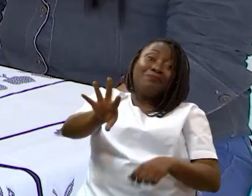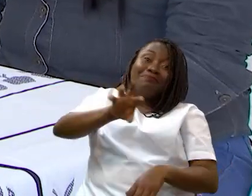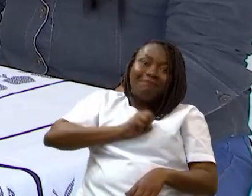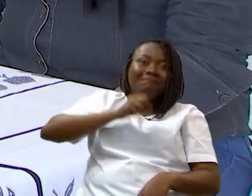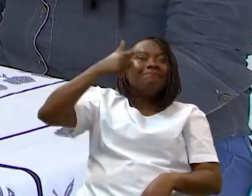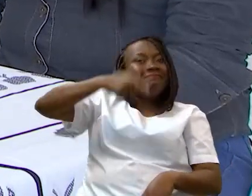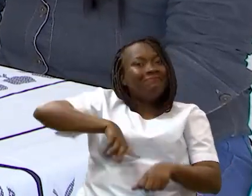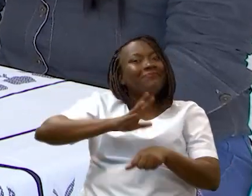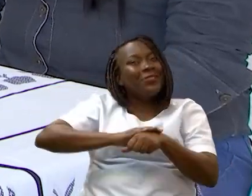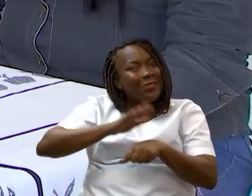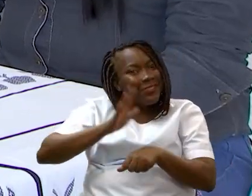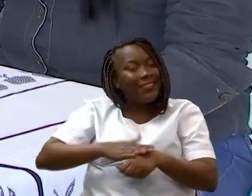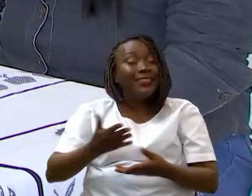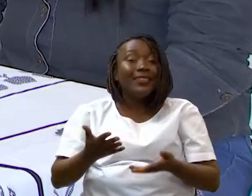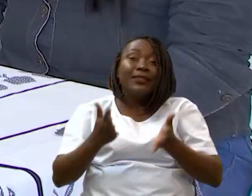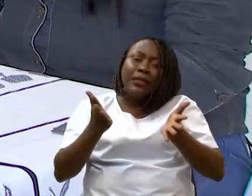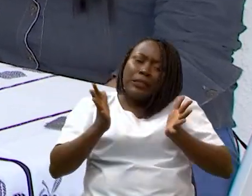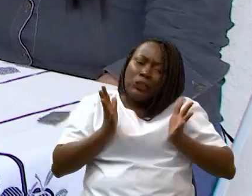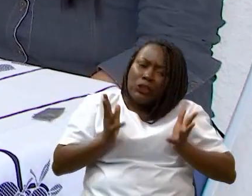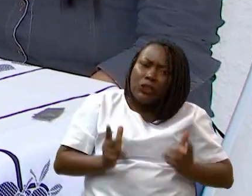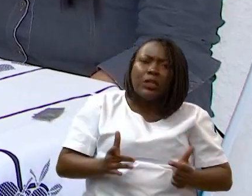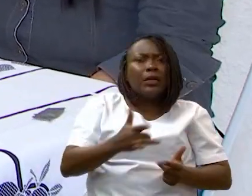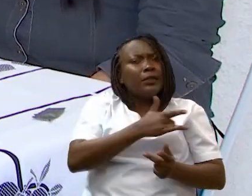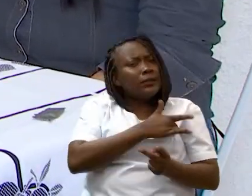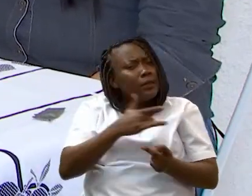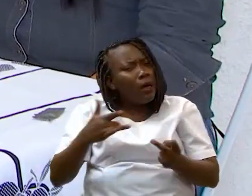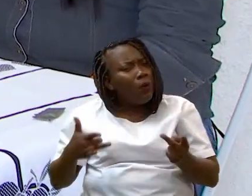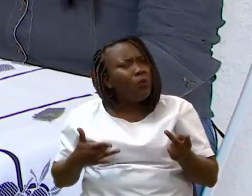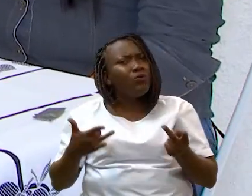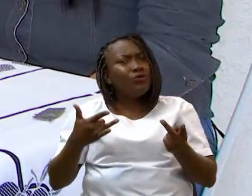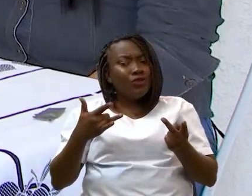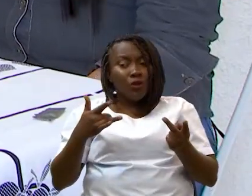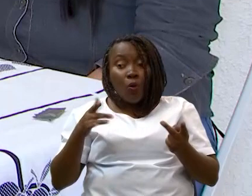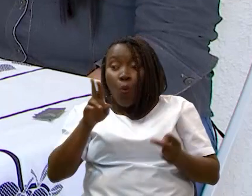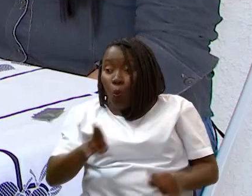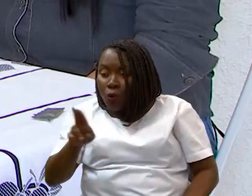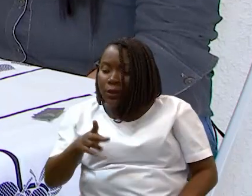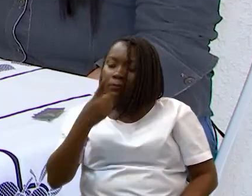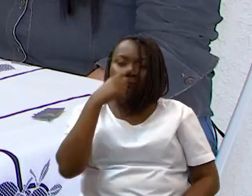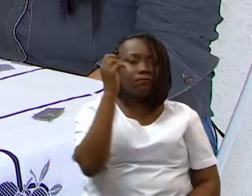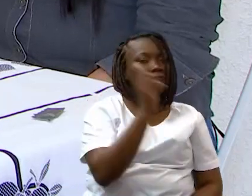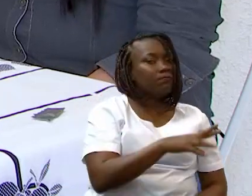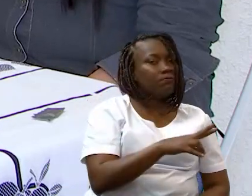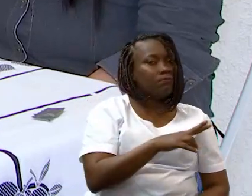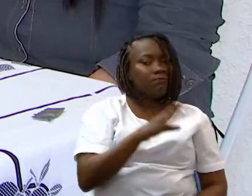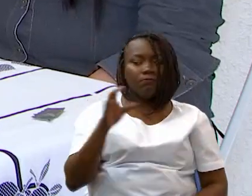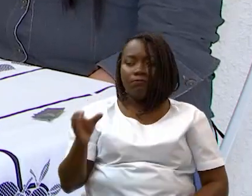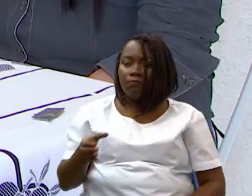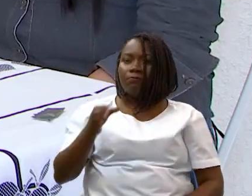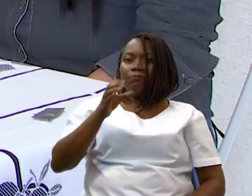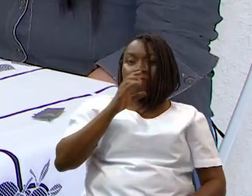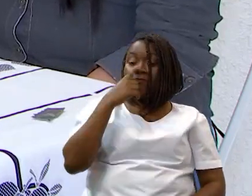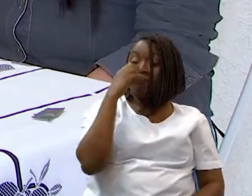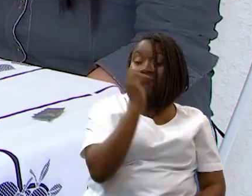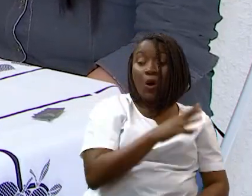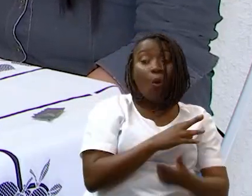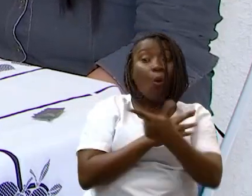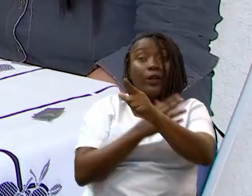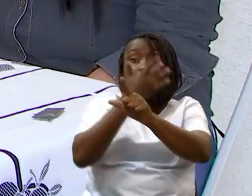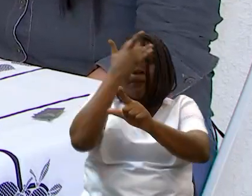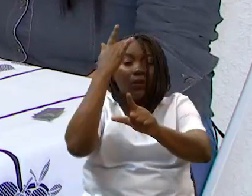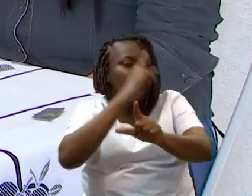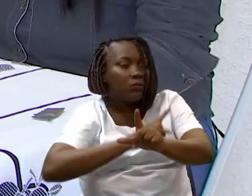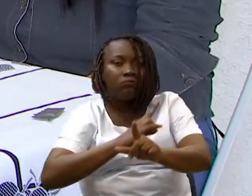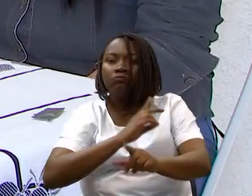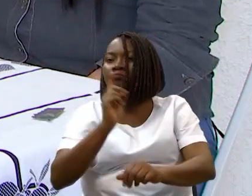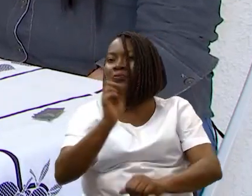bem, nessa área de higiene, saúde. Então, se você usa ele, você descarta. Então, você está descartando e ninguém vai usar.